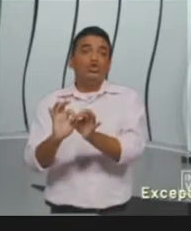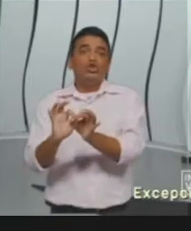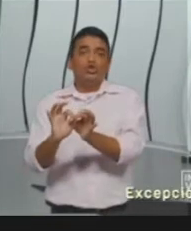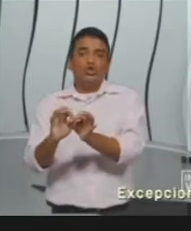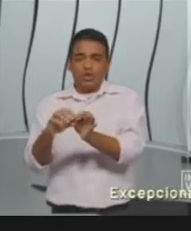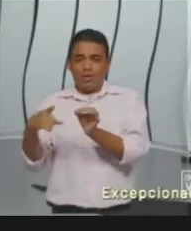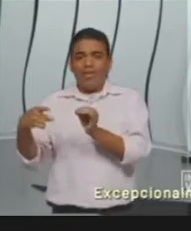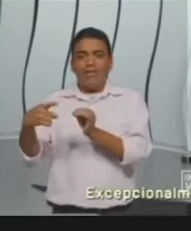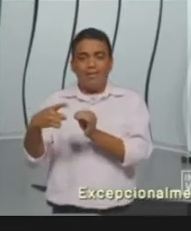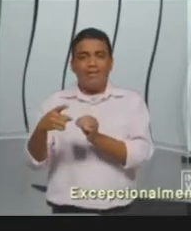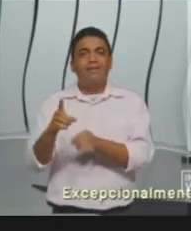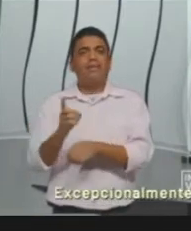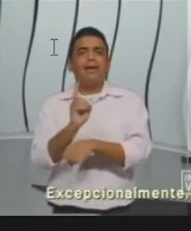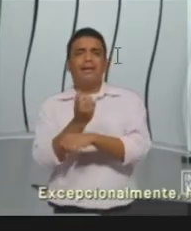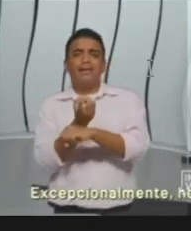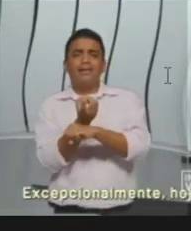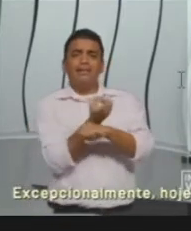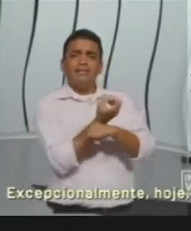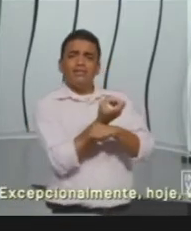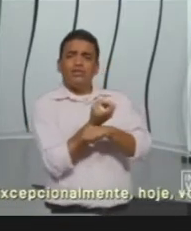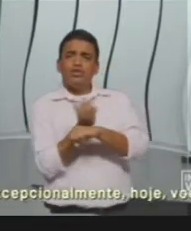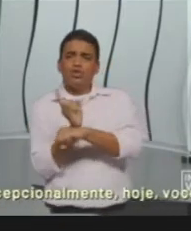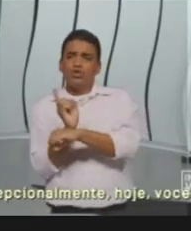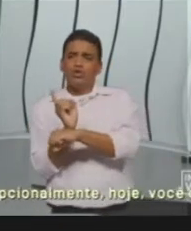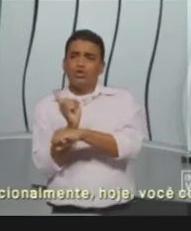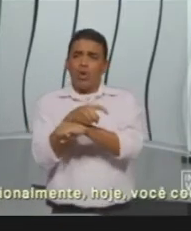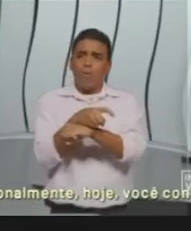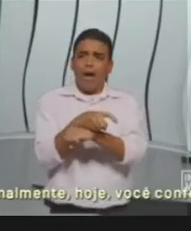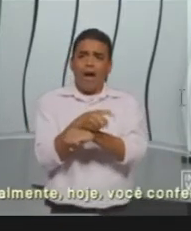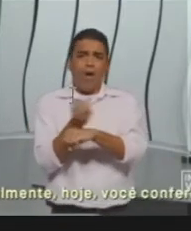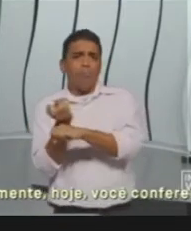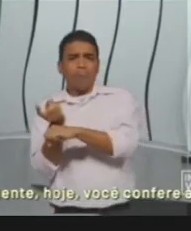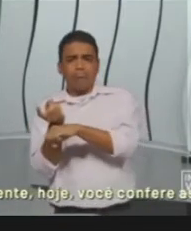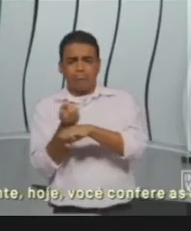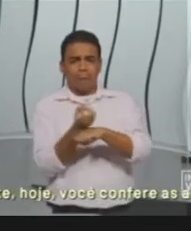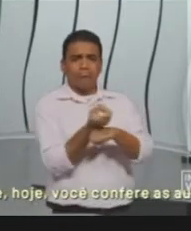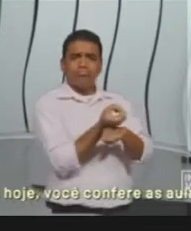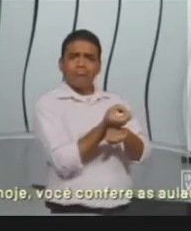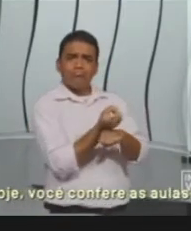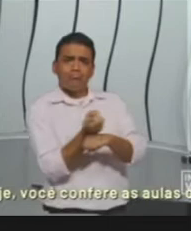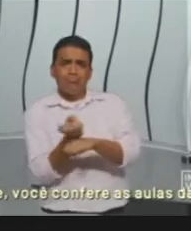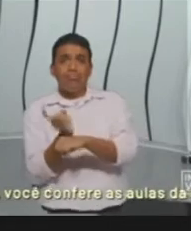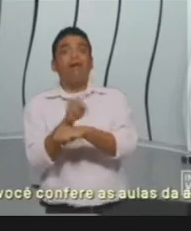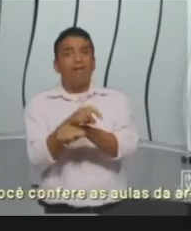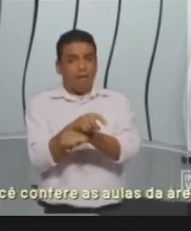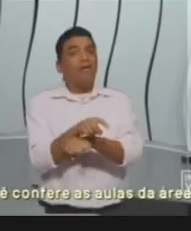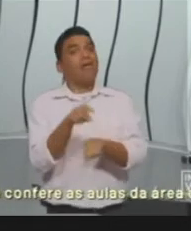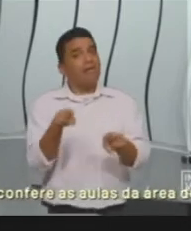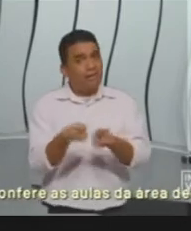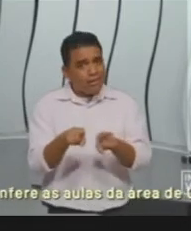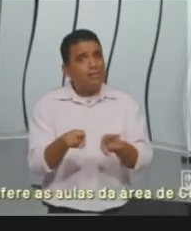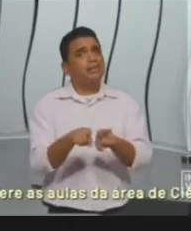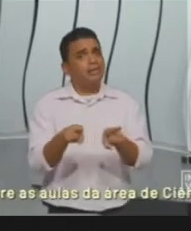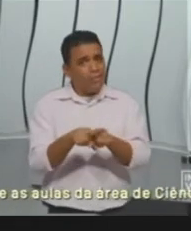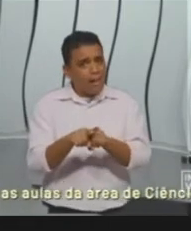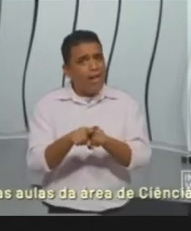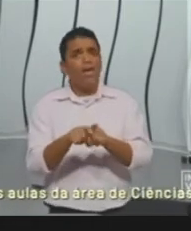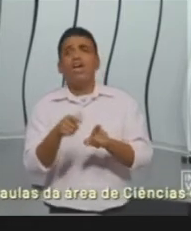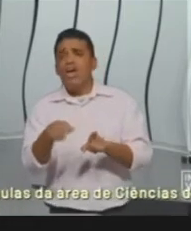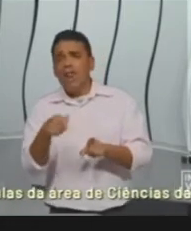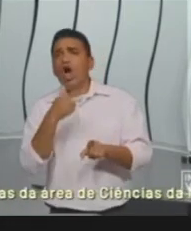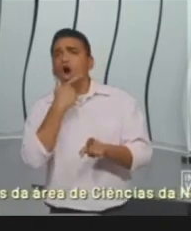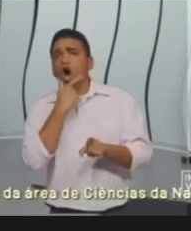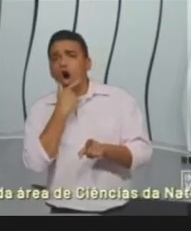os escorpiões, muitos escorpiões também podem fazer isso, e é por isso que os escorpiões têm crescido aí a quantidade de escorpiões